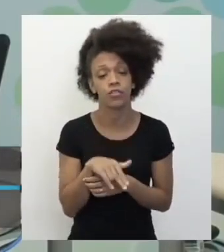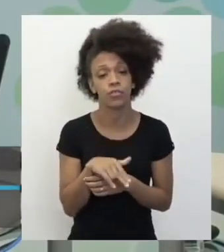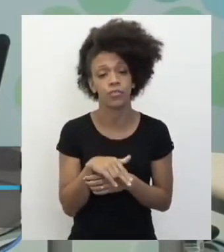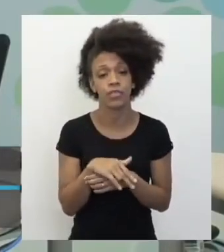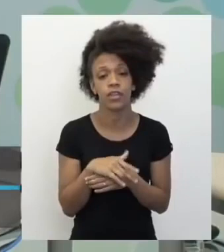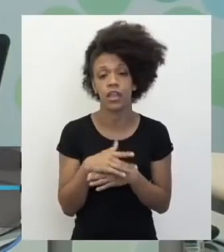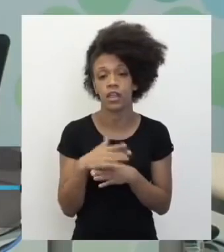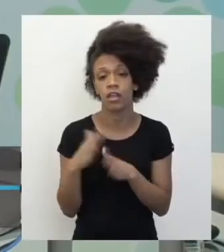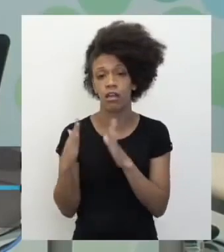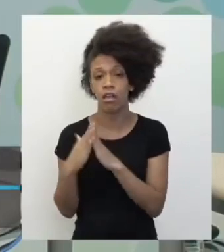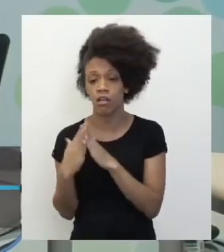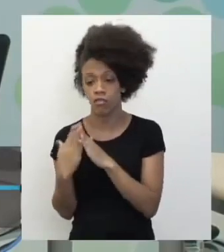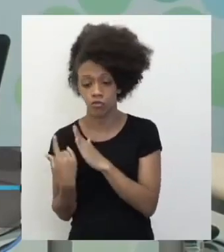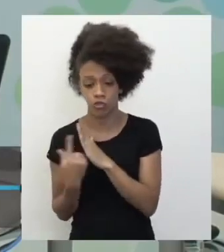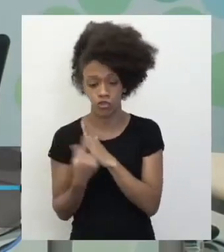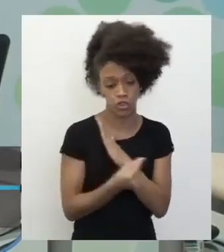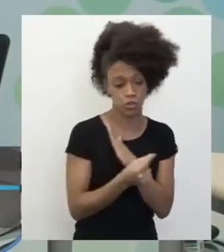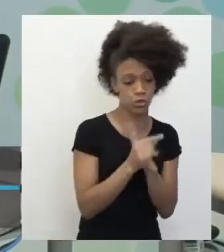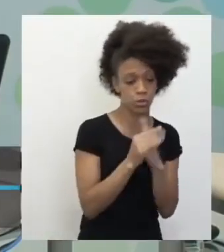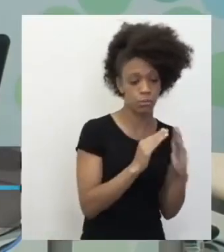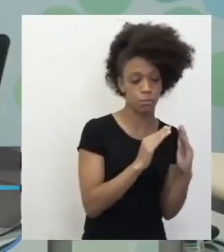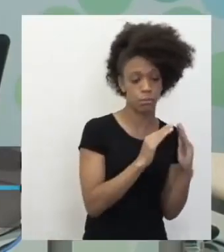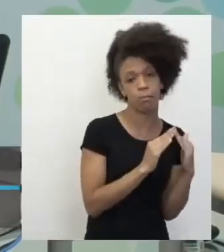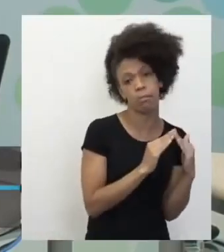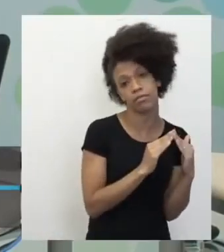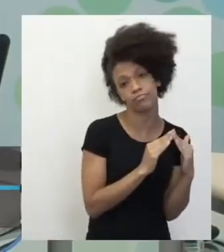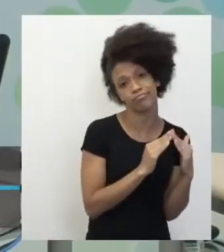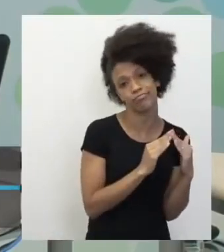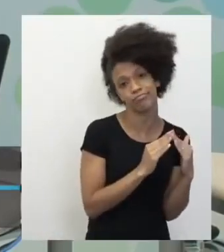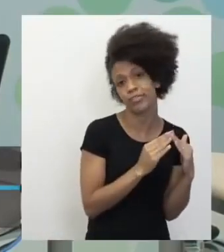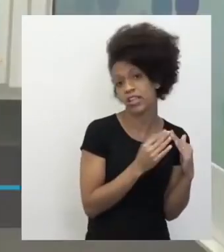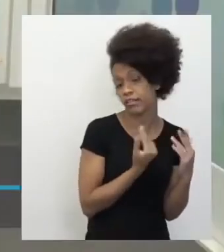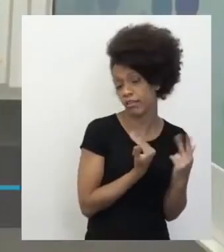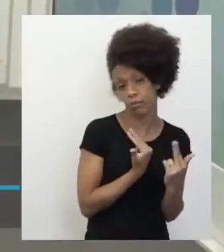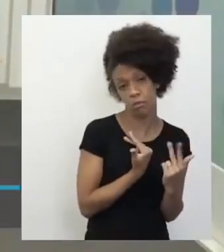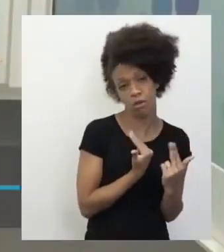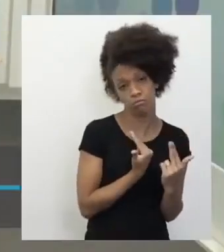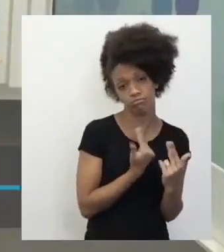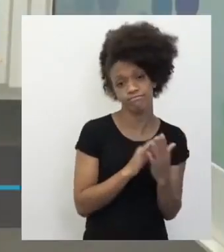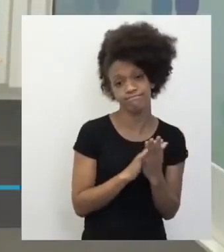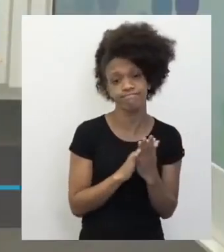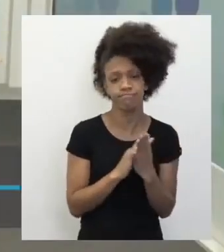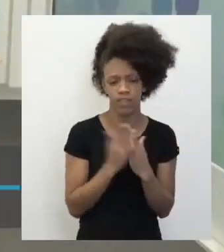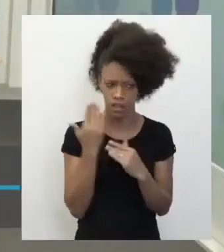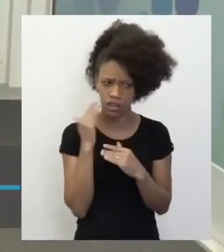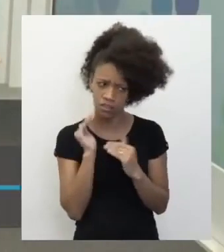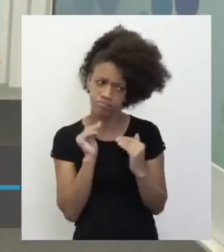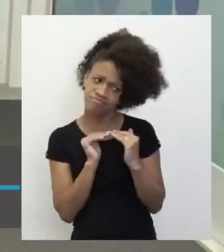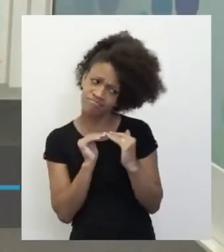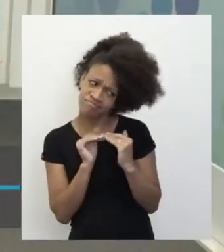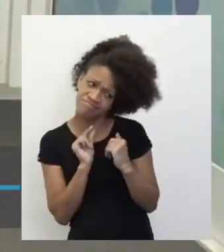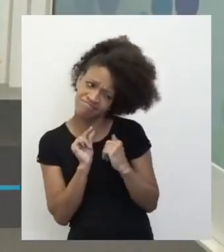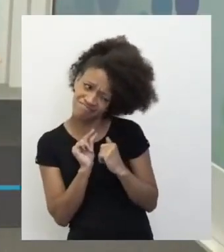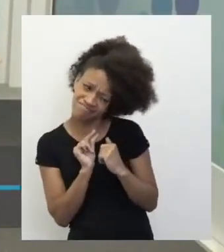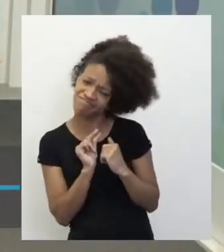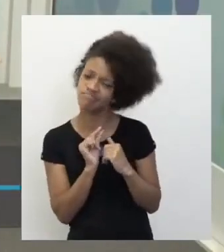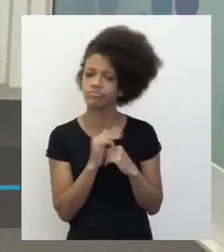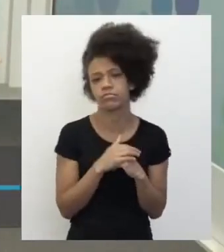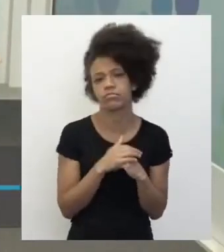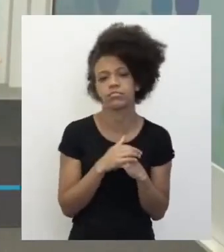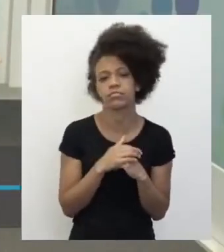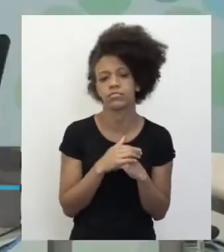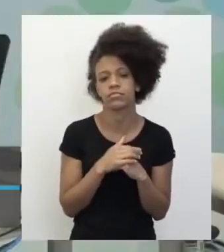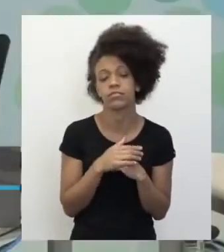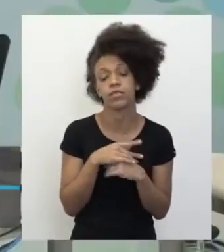saindo de uma prisão para outra prisão. Ele fala isso. Essa é a opinião do Kelvin. Eu tendo a concordar um pouquinho com o Kelvin. Tem